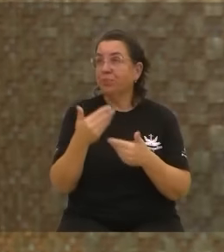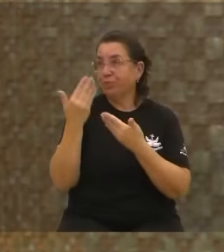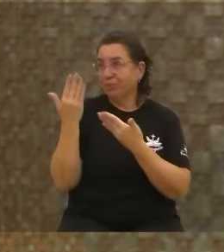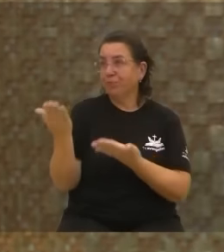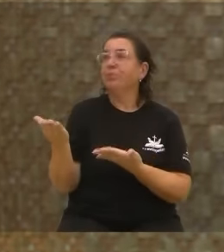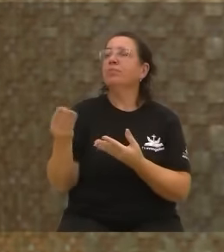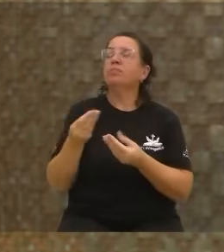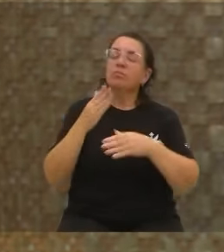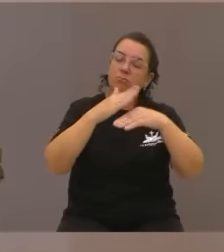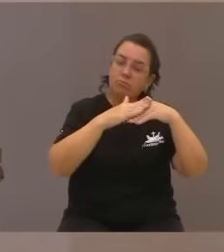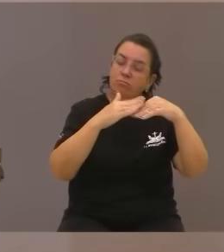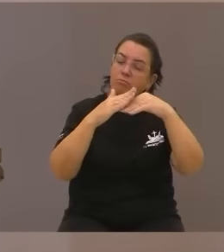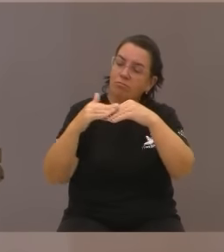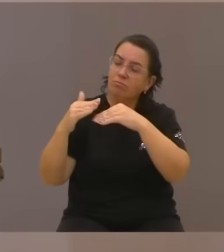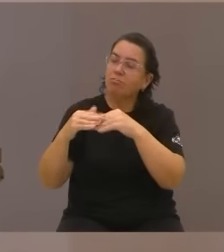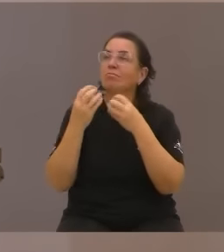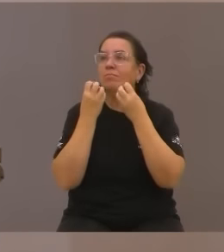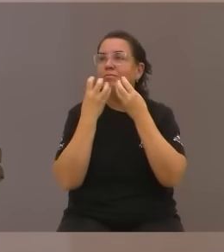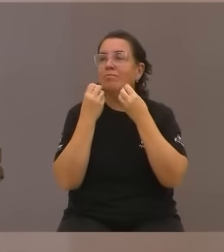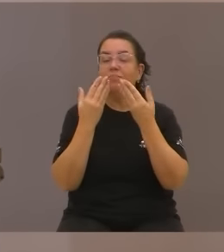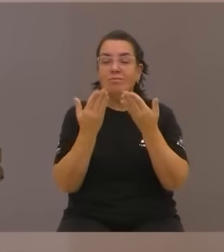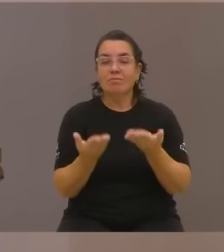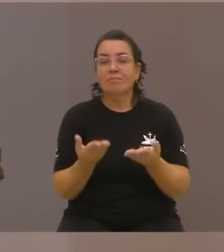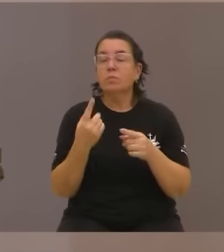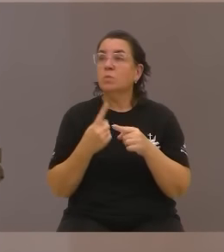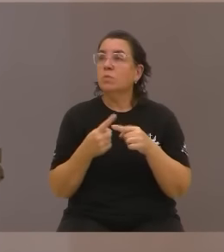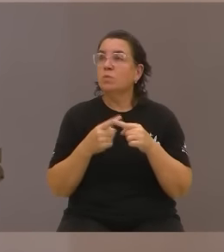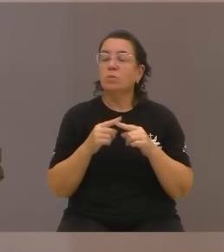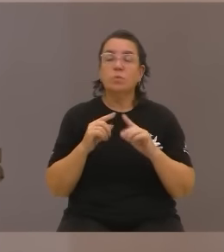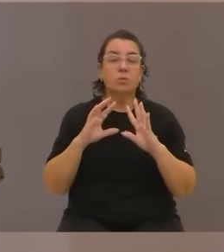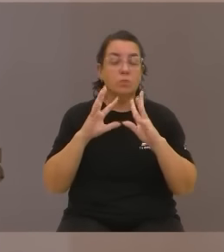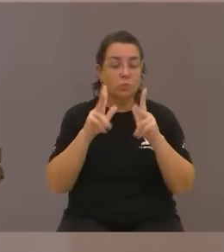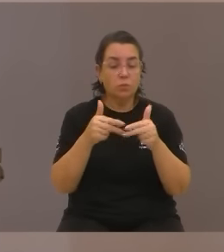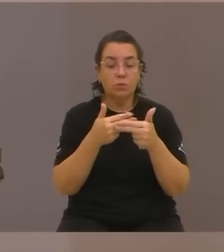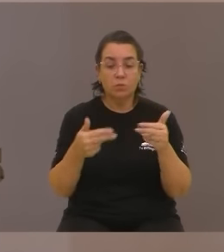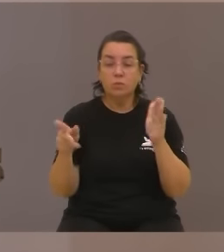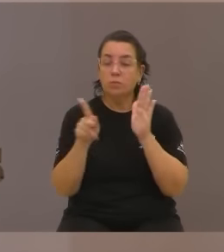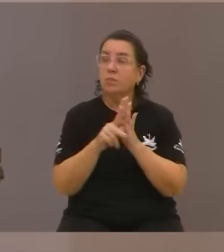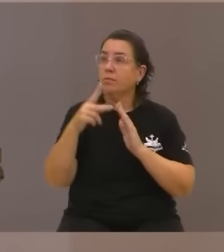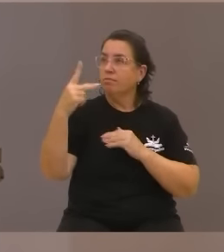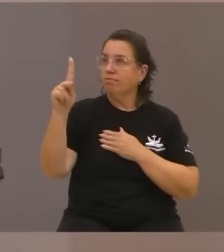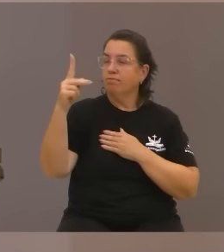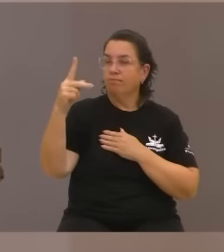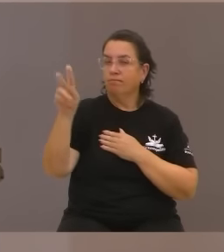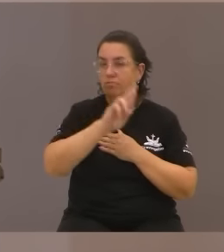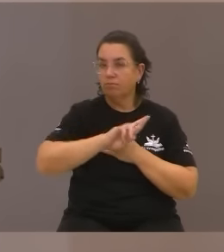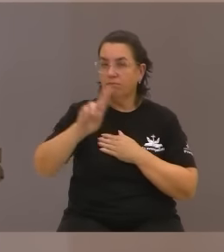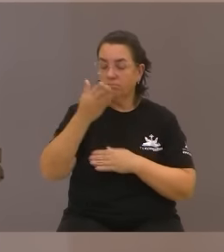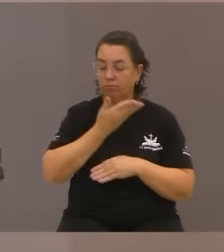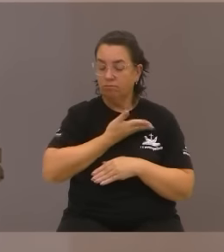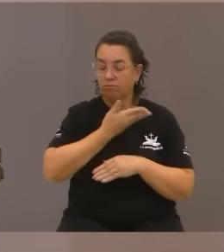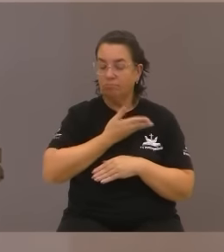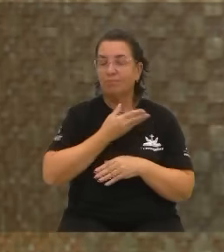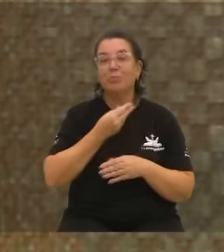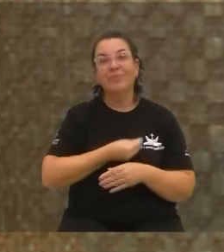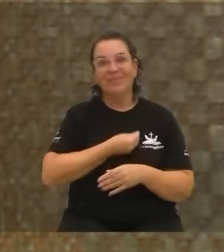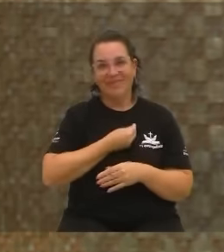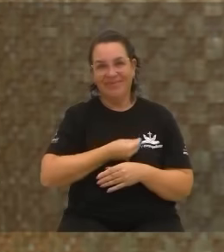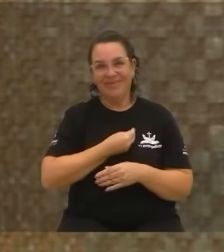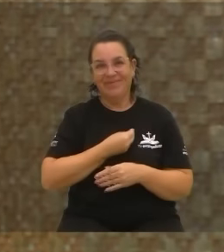tu tratas com bondade, porque tudo é teu, Senhor, amigo da vida. O